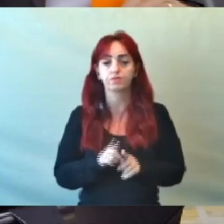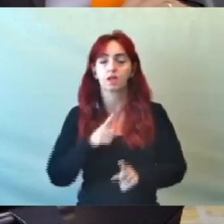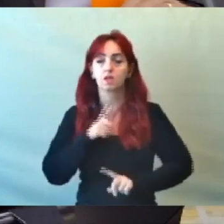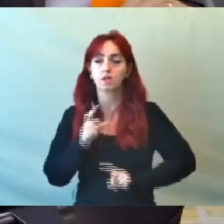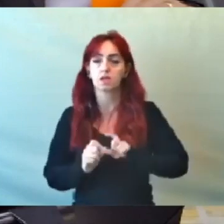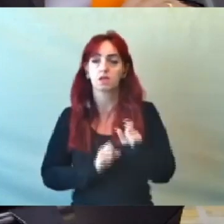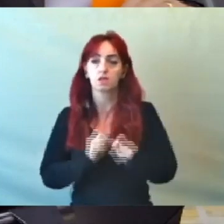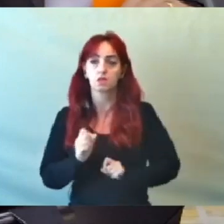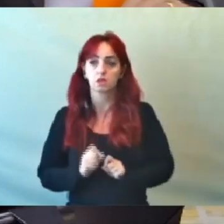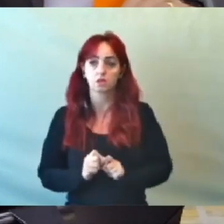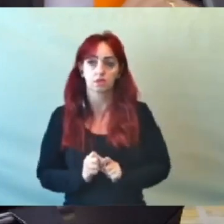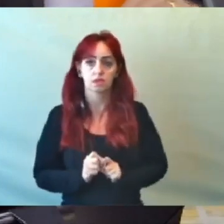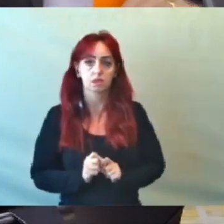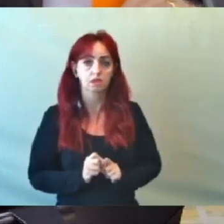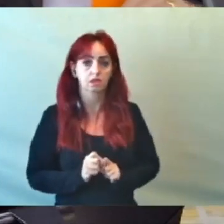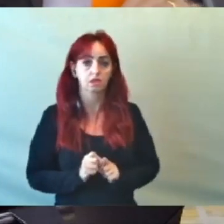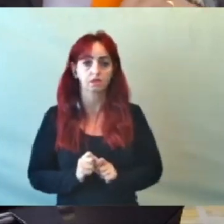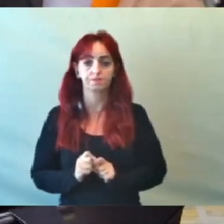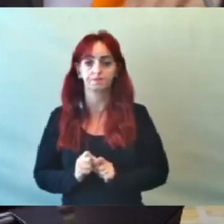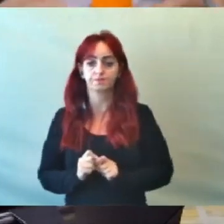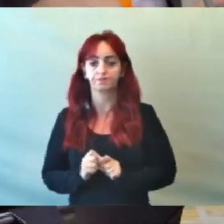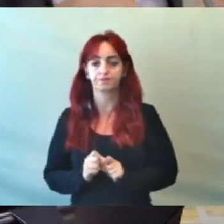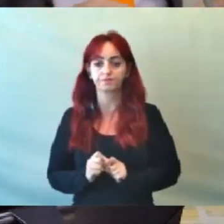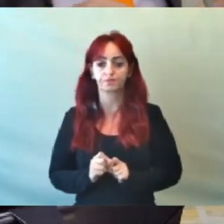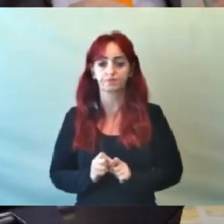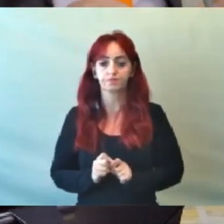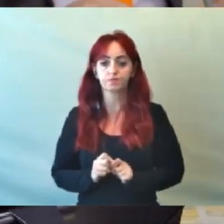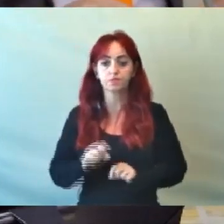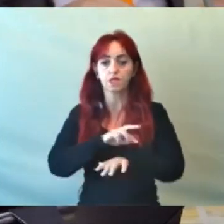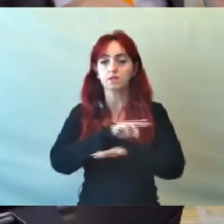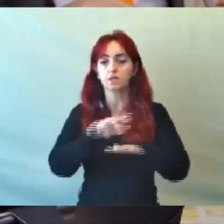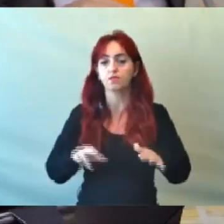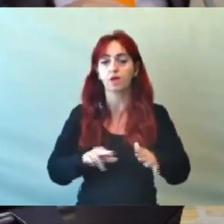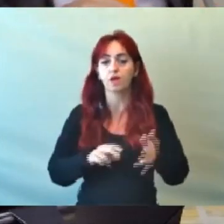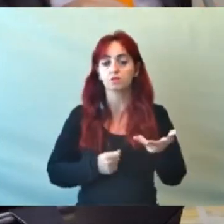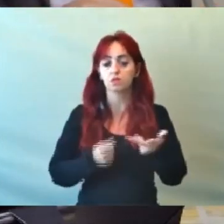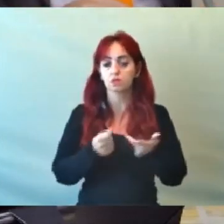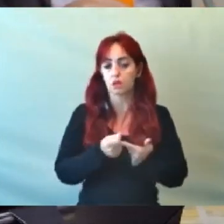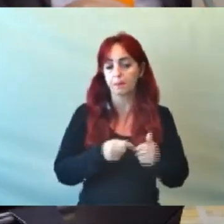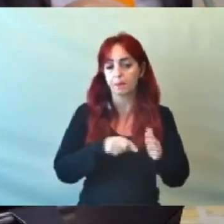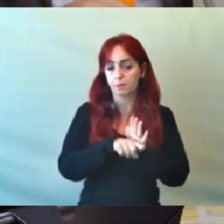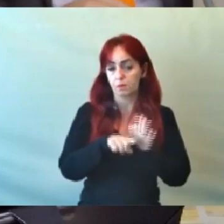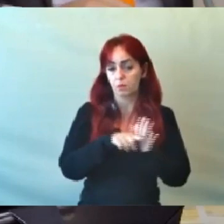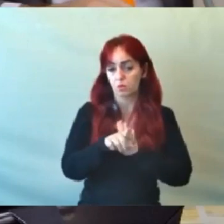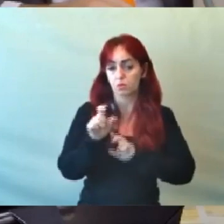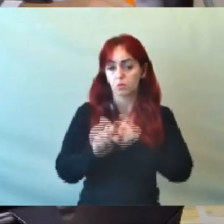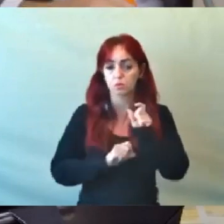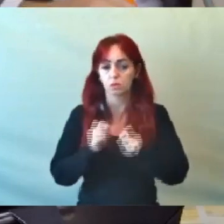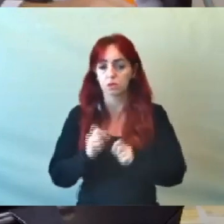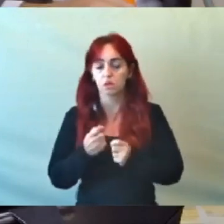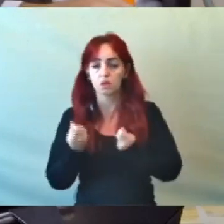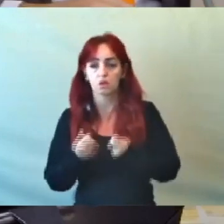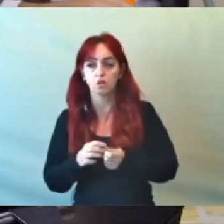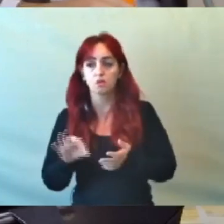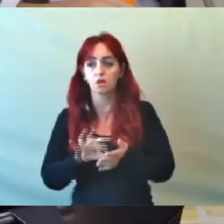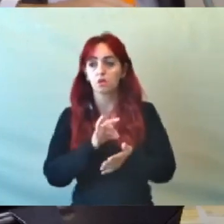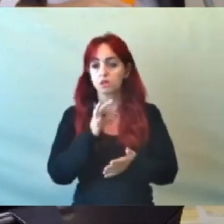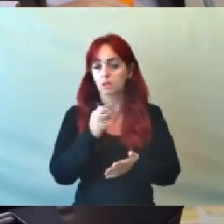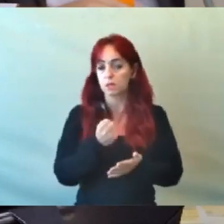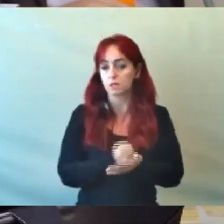E aí são muitos os questionamentos que a gente faz sobre a contratação da tecnologia